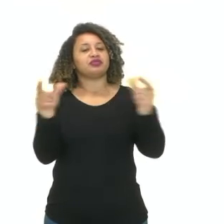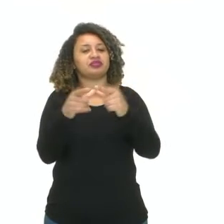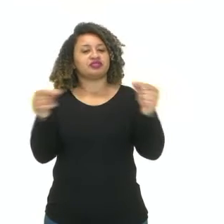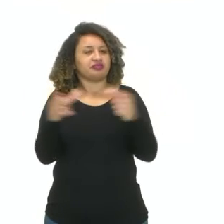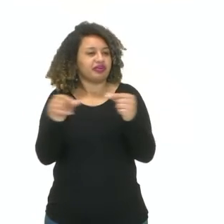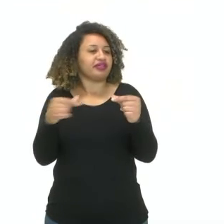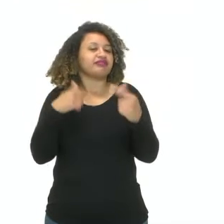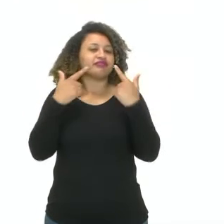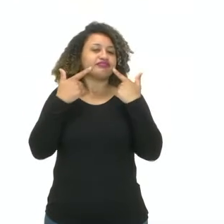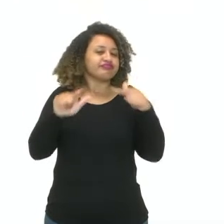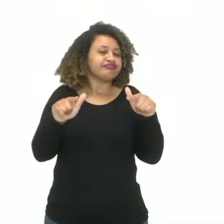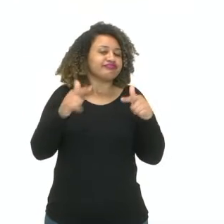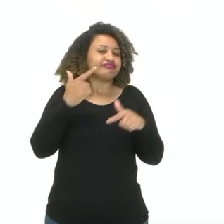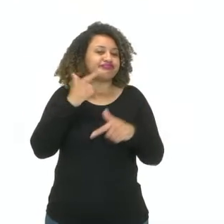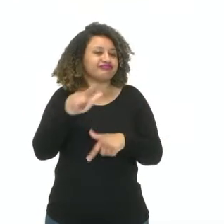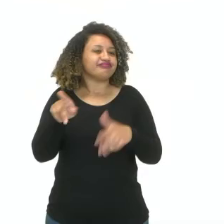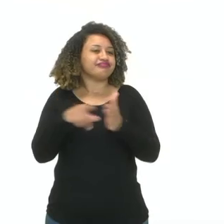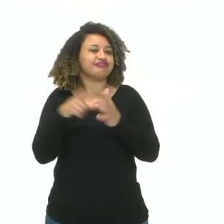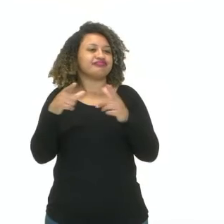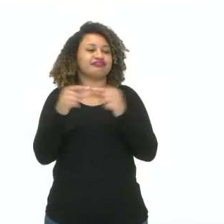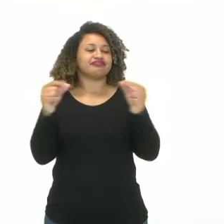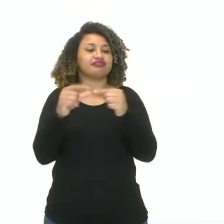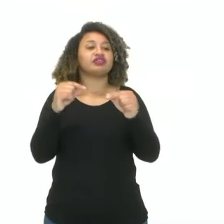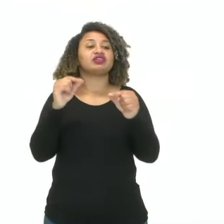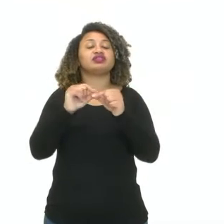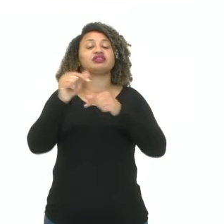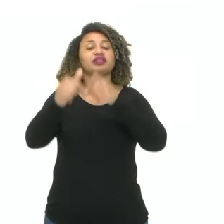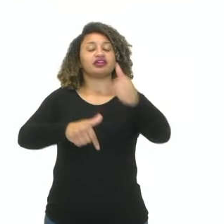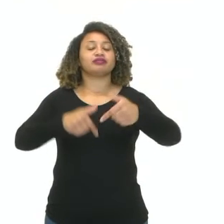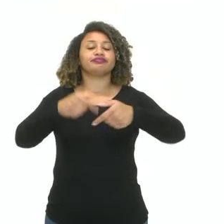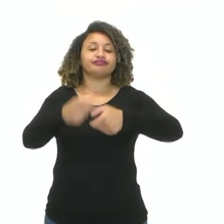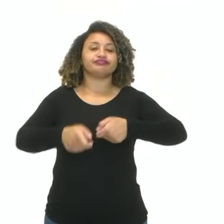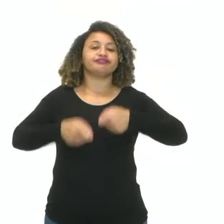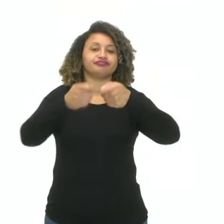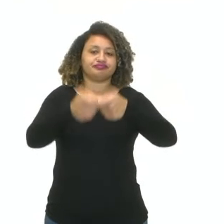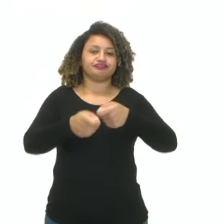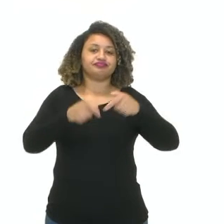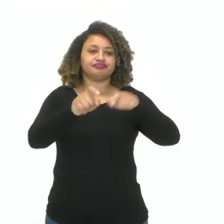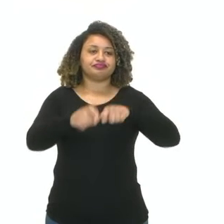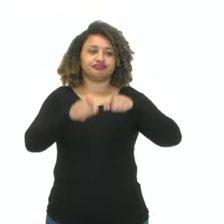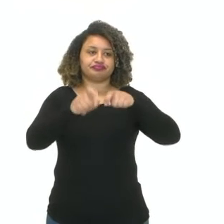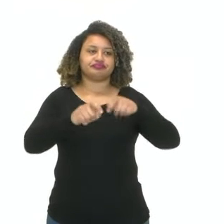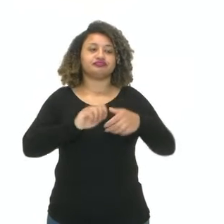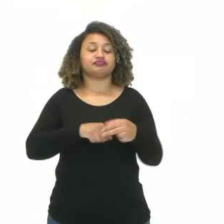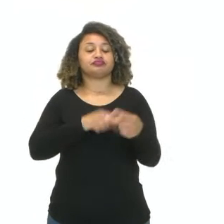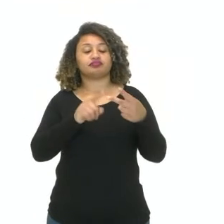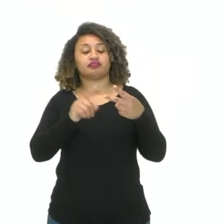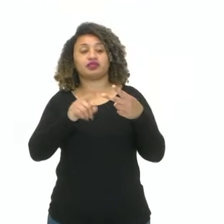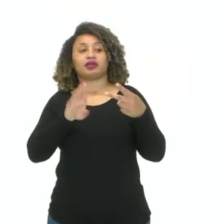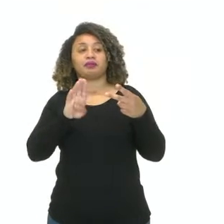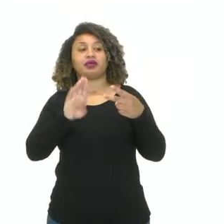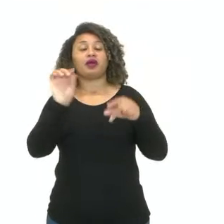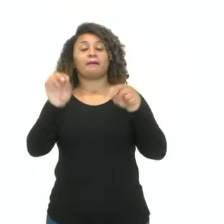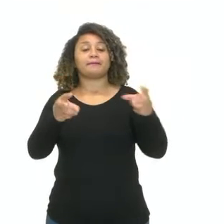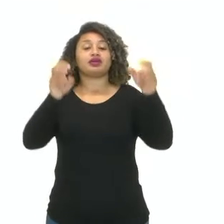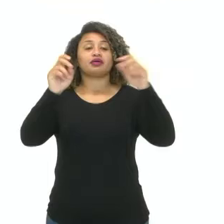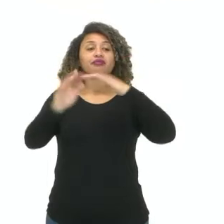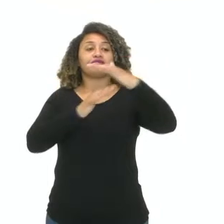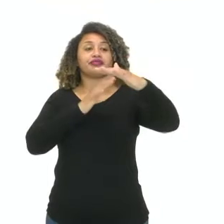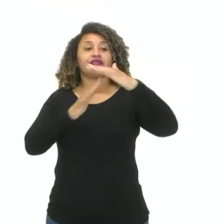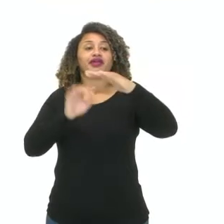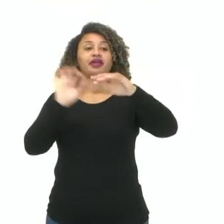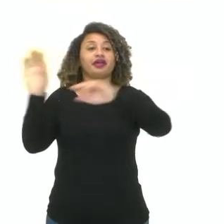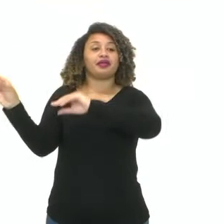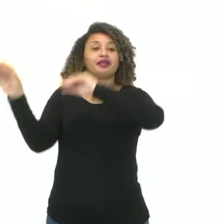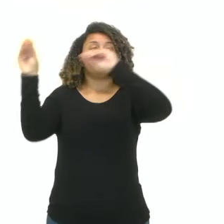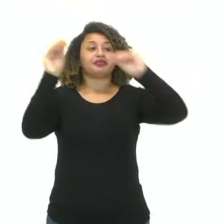ó, certo? E o que ele está fazendo? Está trabalhando na lavoura. Também observamos na letra B que imigrante é aquele que